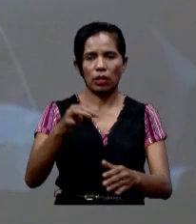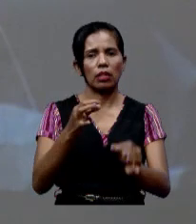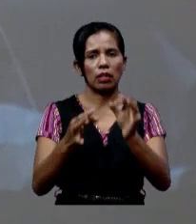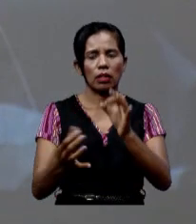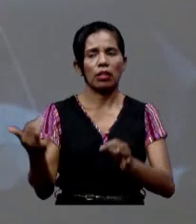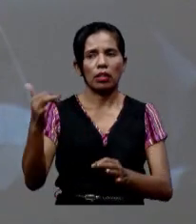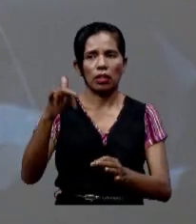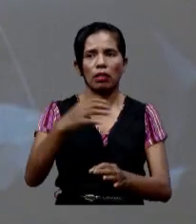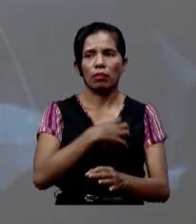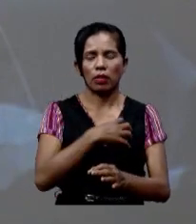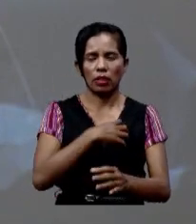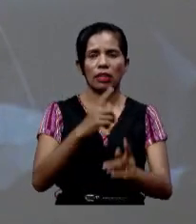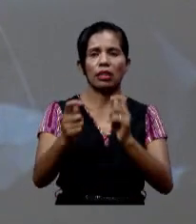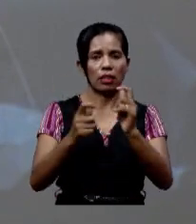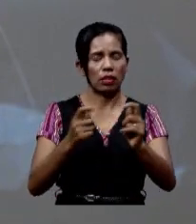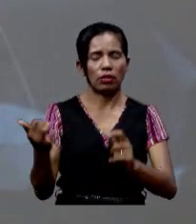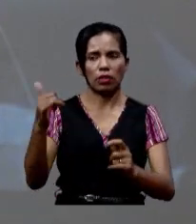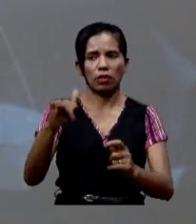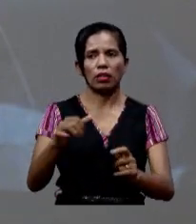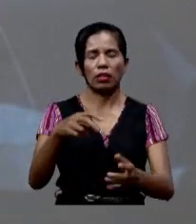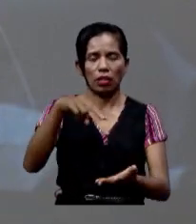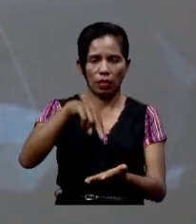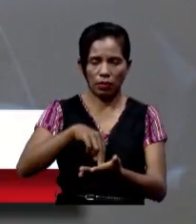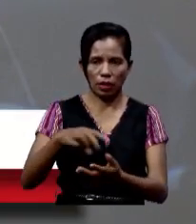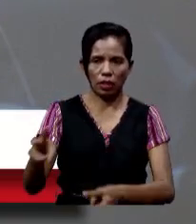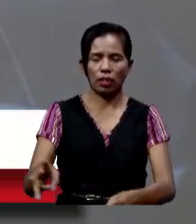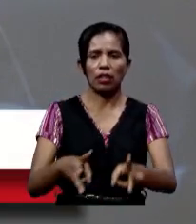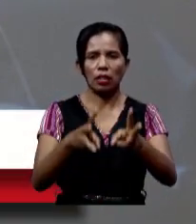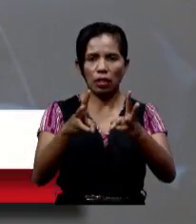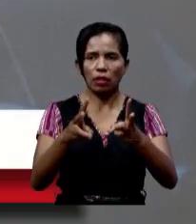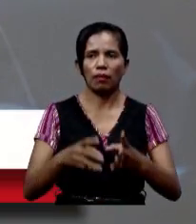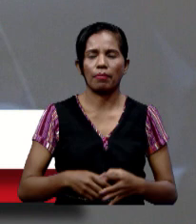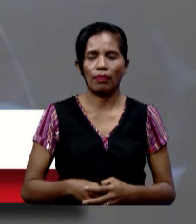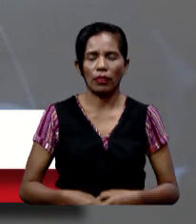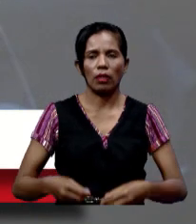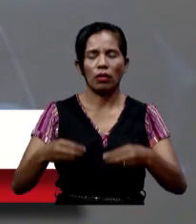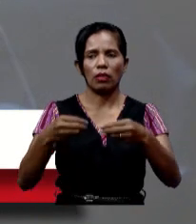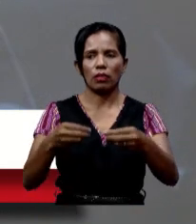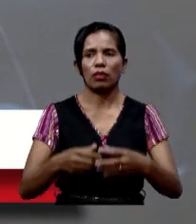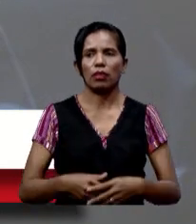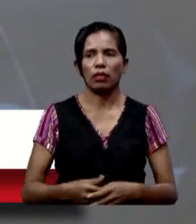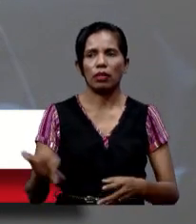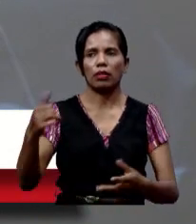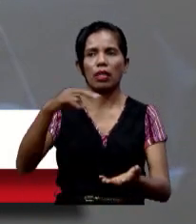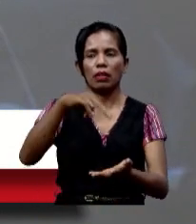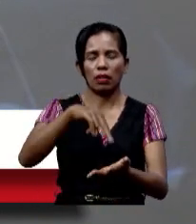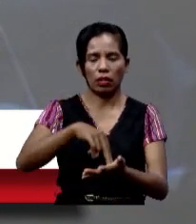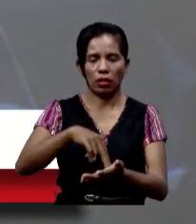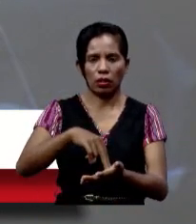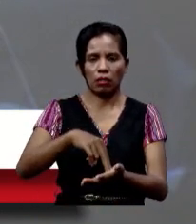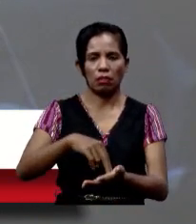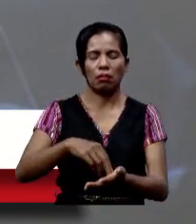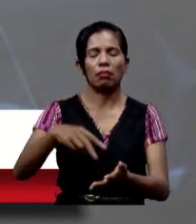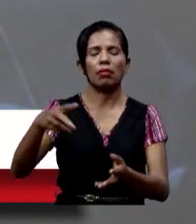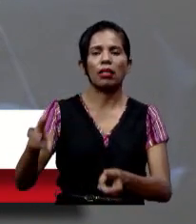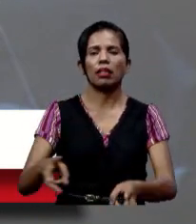a polícia trânsito, Sira, quando Sira Hamri que é dala para tu ver, nessa focinagem, né? Sira Hamri que é na estrada, sorim.